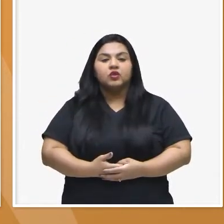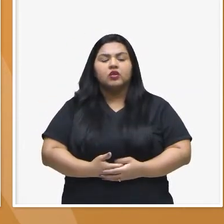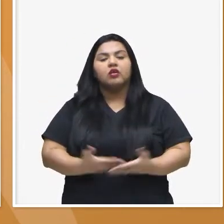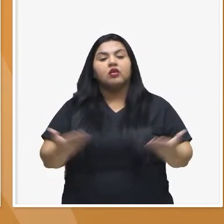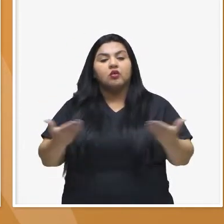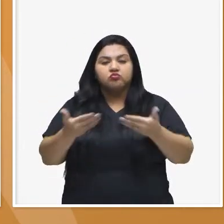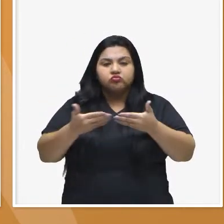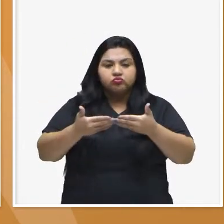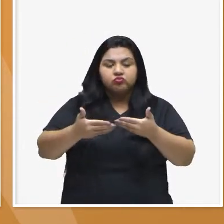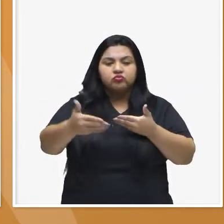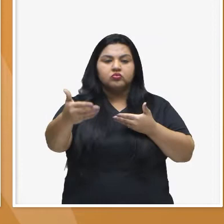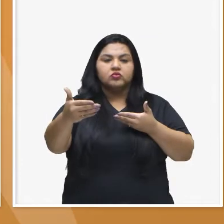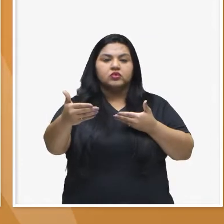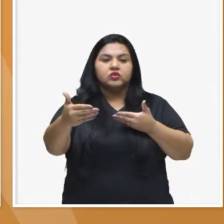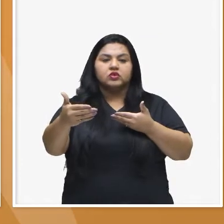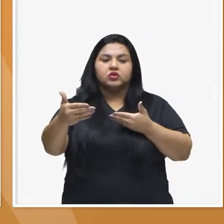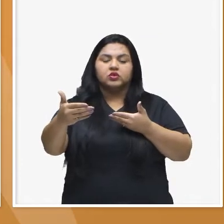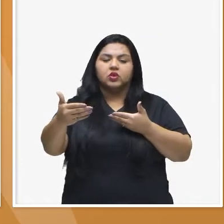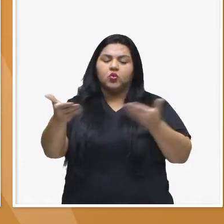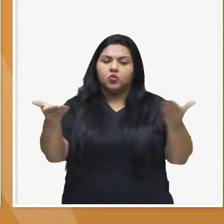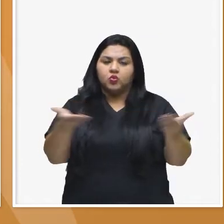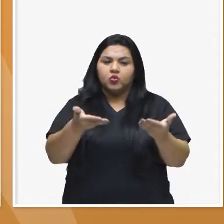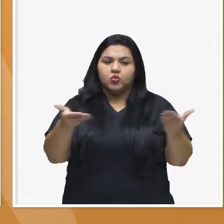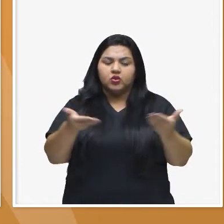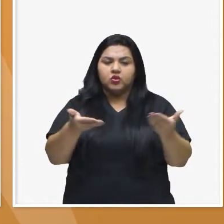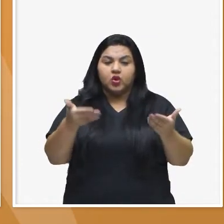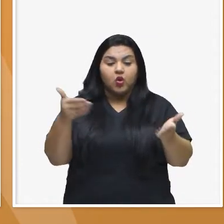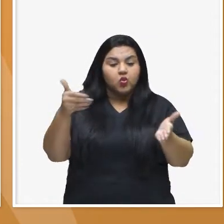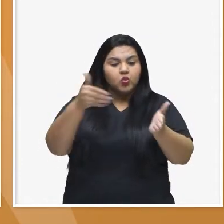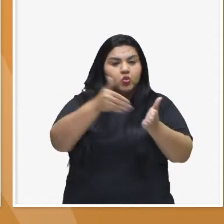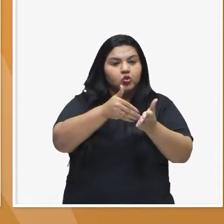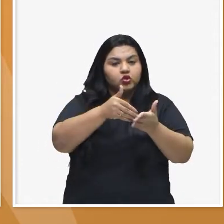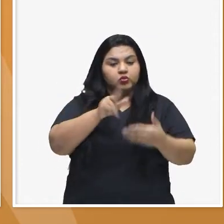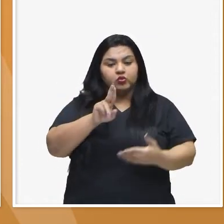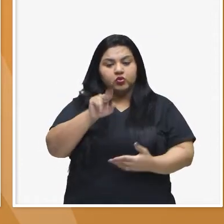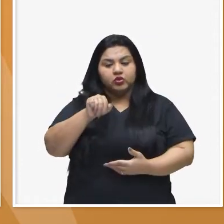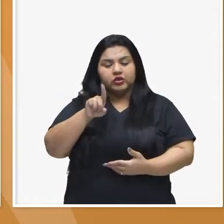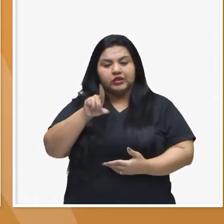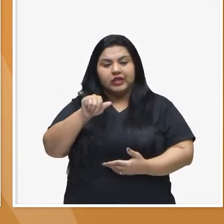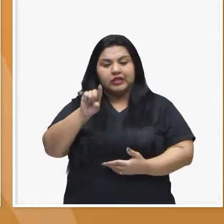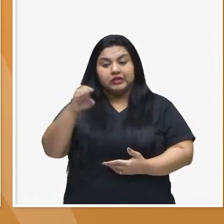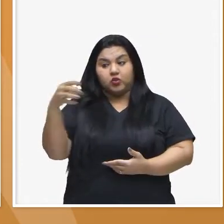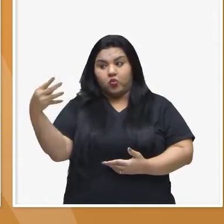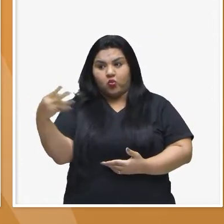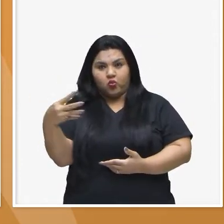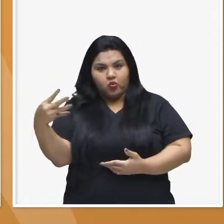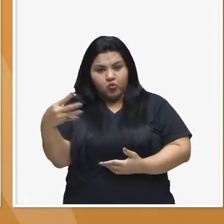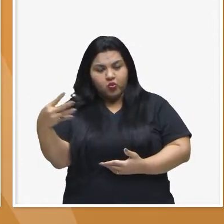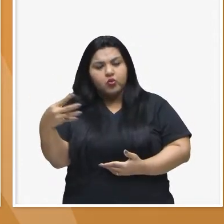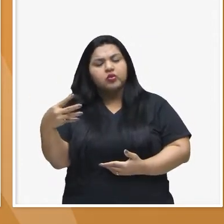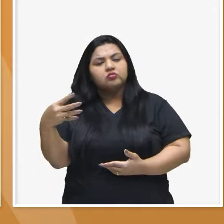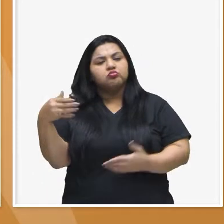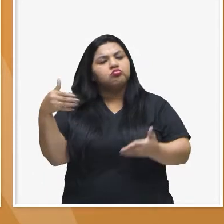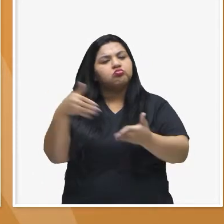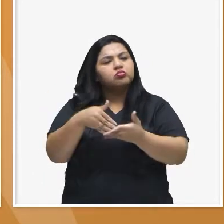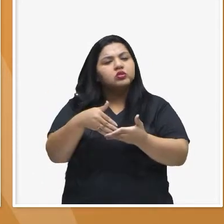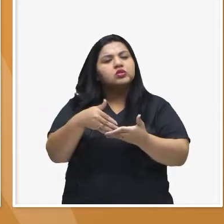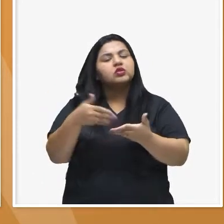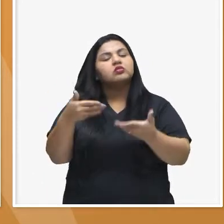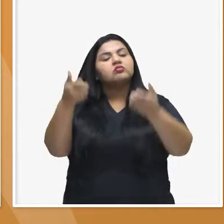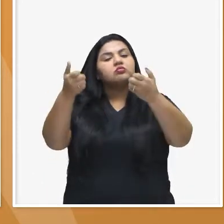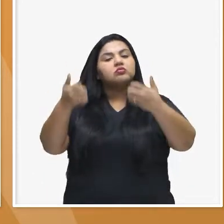aí, iniciando hoje, a nossa última unidade, a unidade 4, onde nós estamos falando, então,